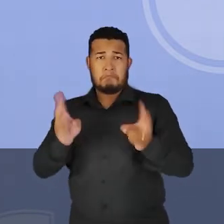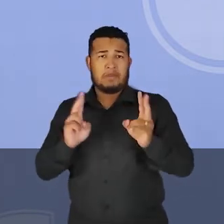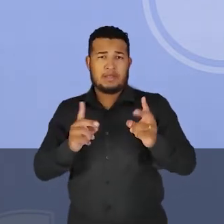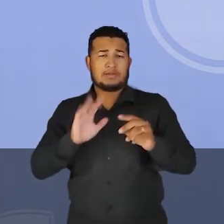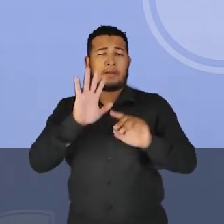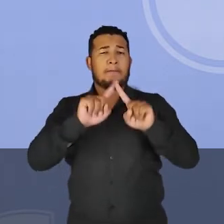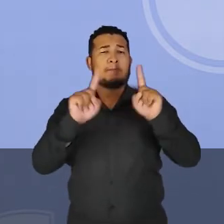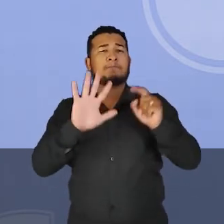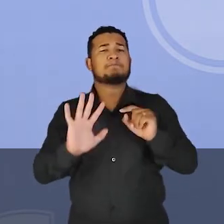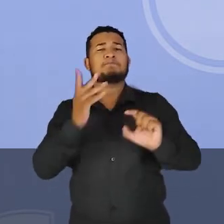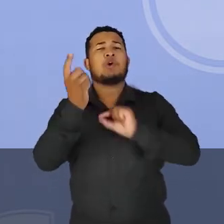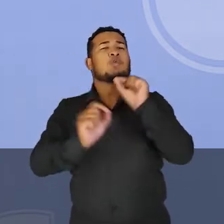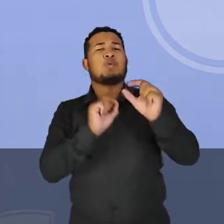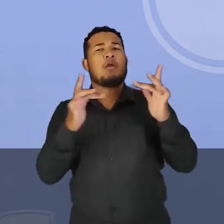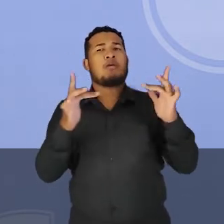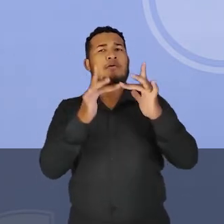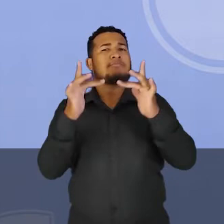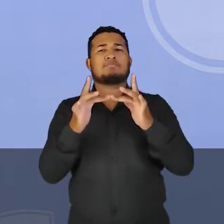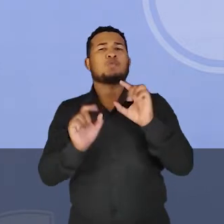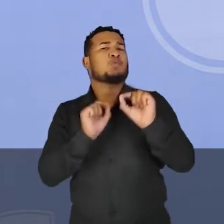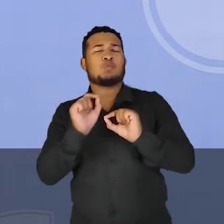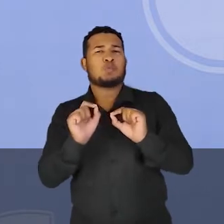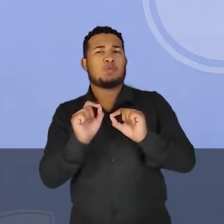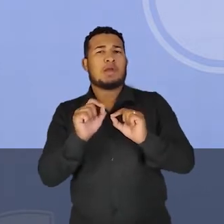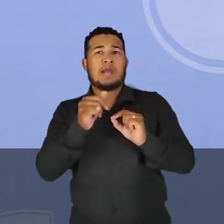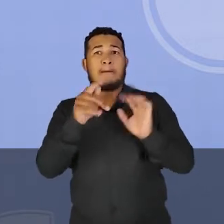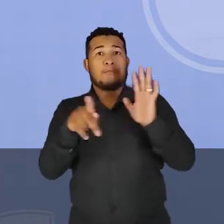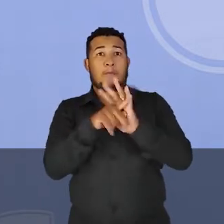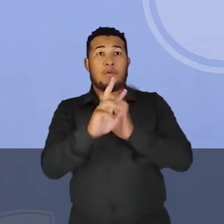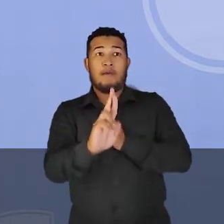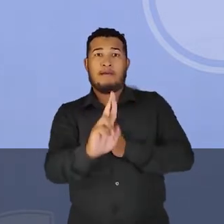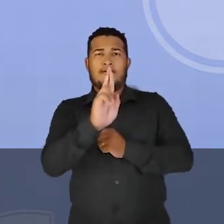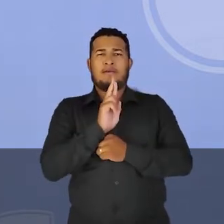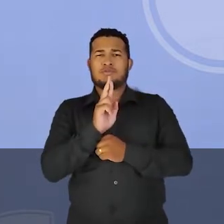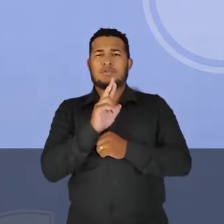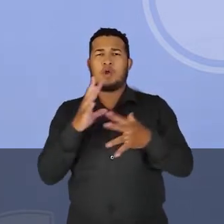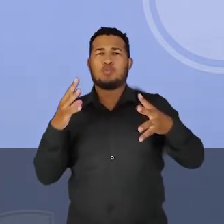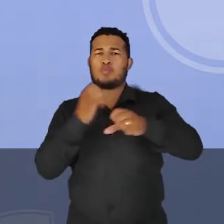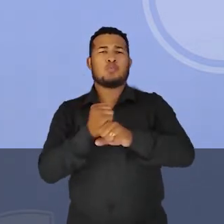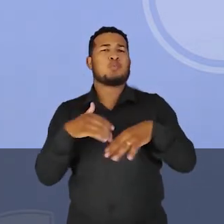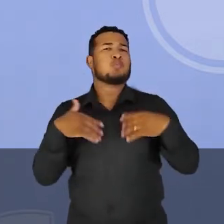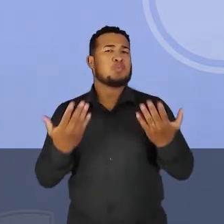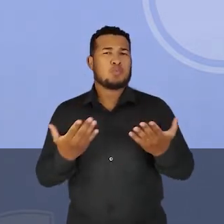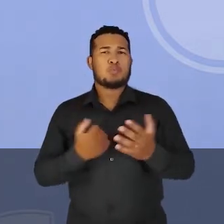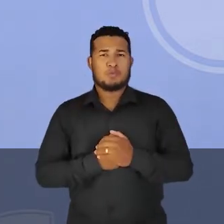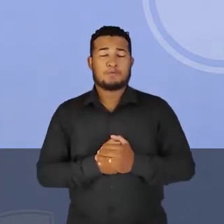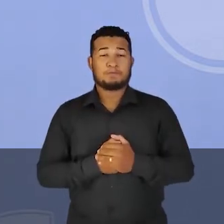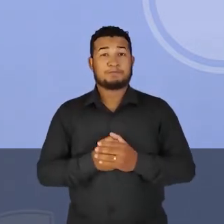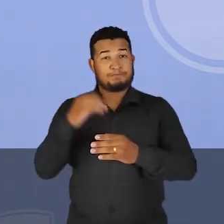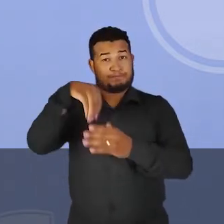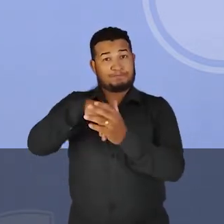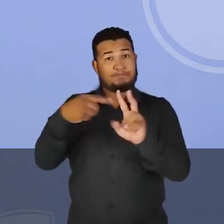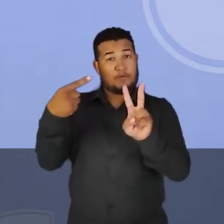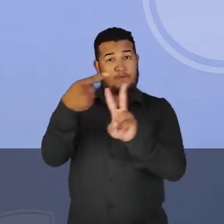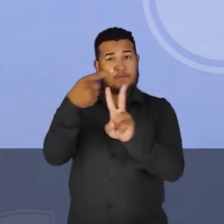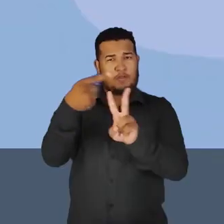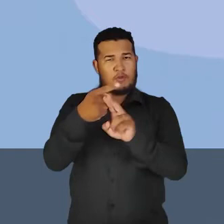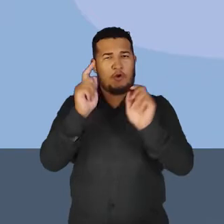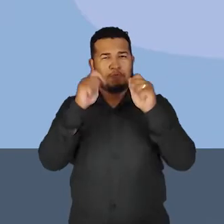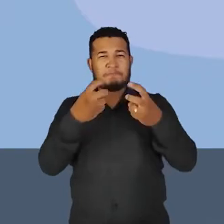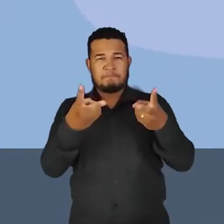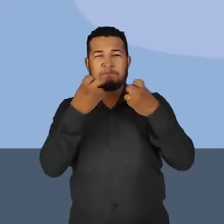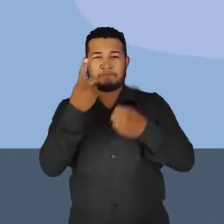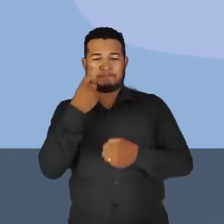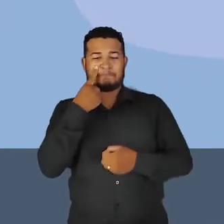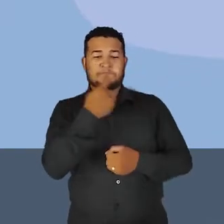acontece com essa interação? Qual é o valor do resultado dessa interação? Vetorialmente, vocês vão ver agora no